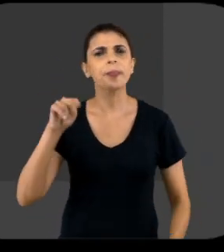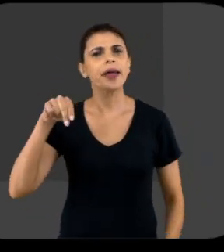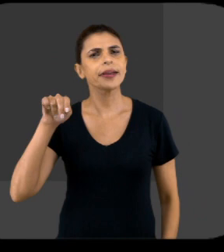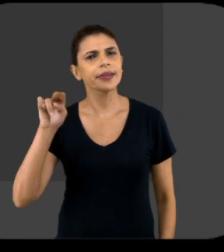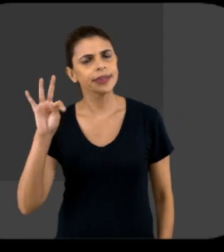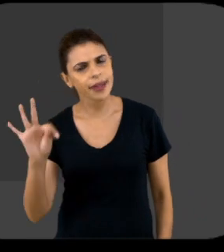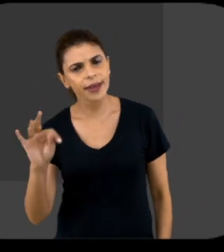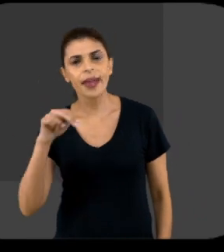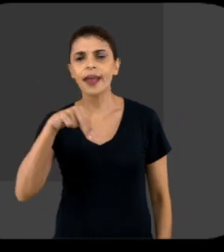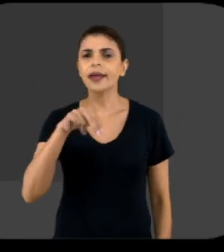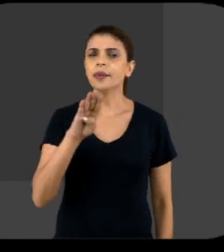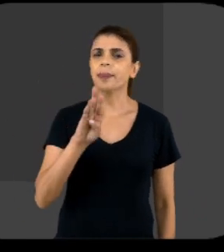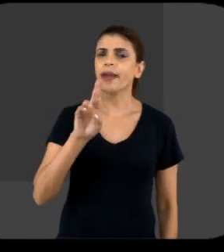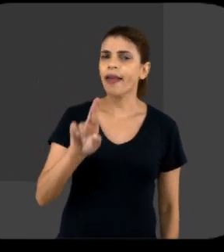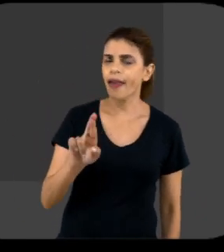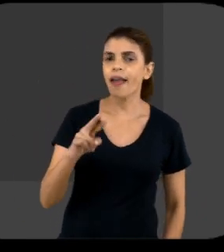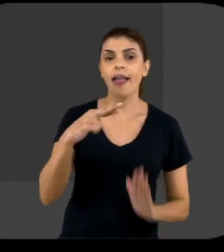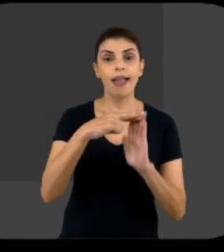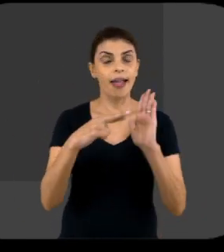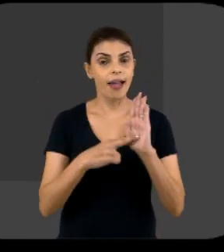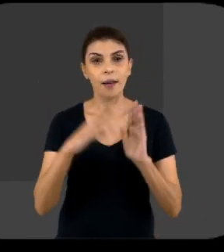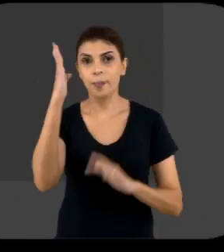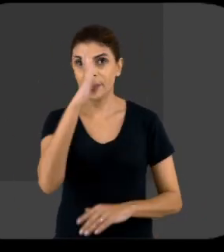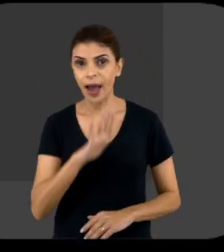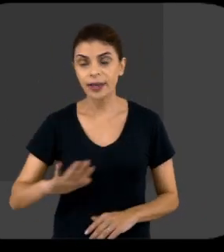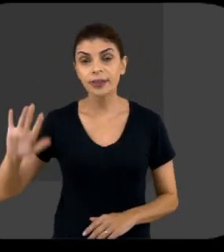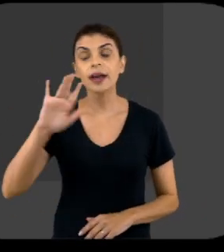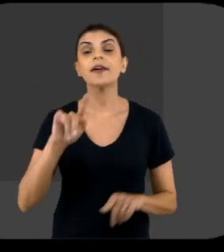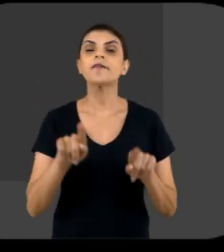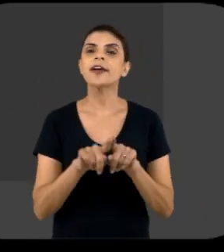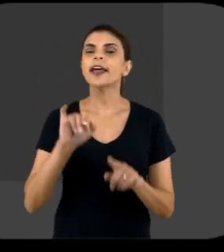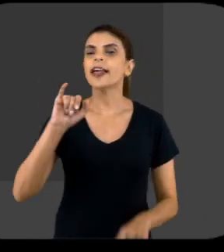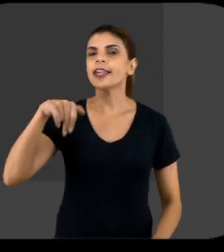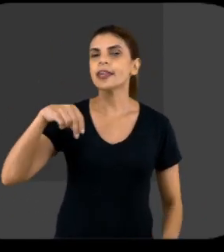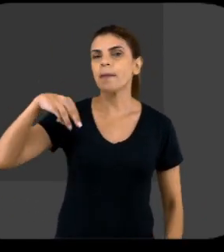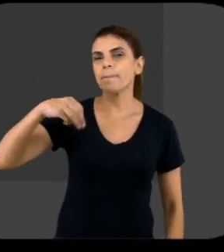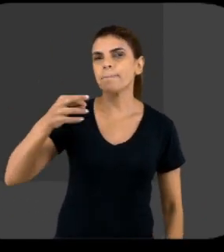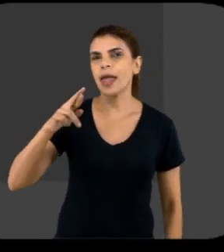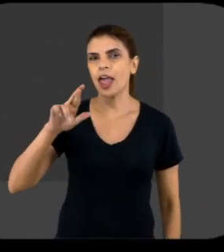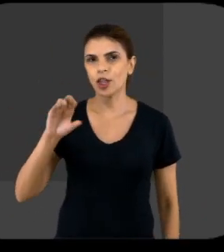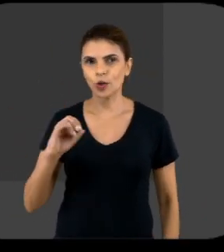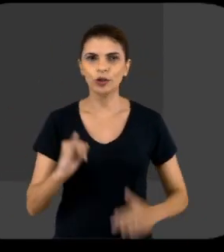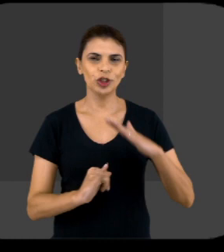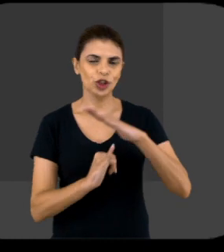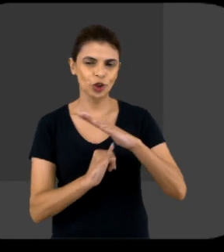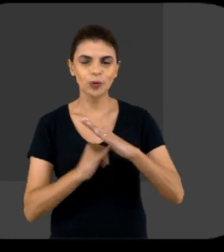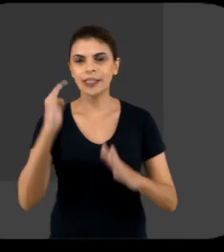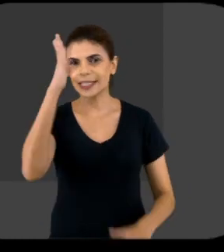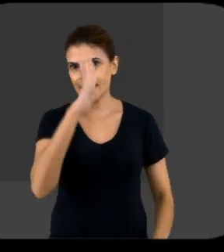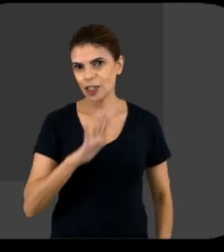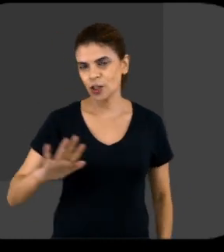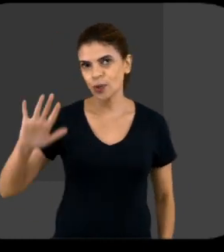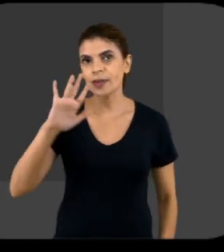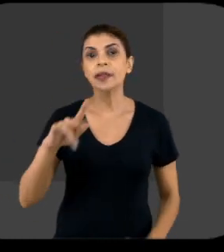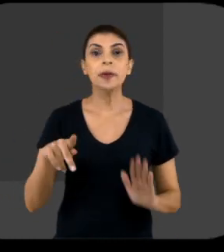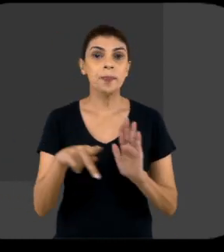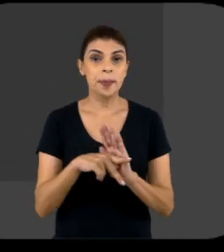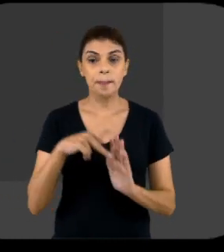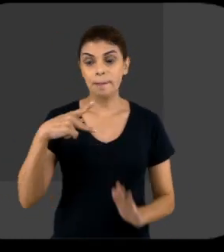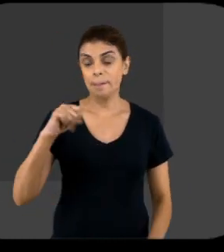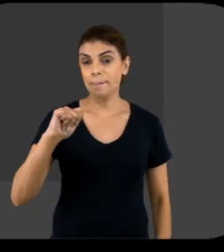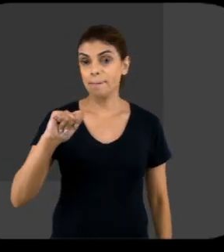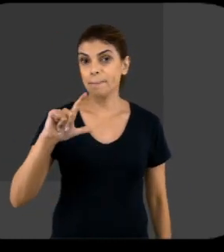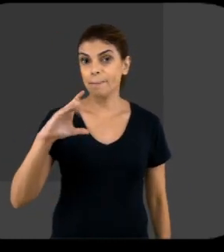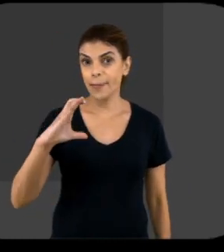da NBR, que são normas brasileiras, ela fala do IMETRO, Instituto Nacional de Metrologia, ela fala do PALC, que é